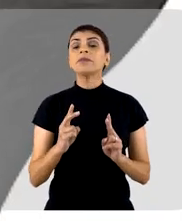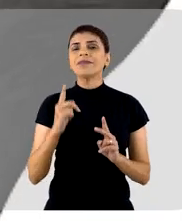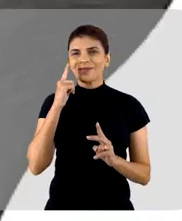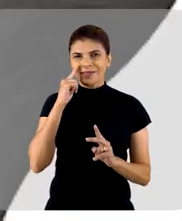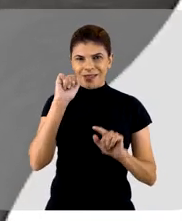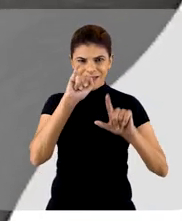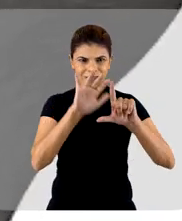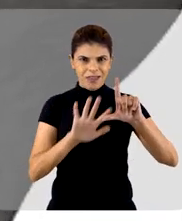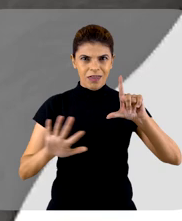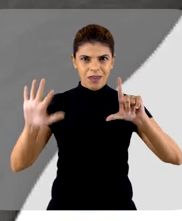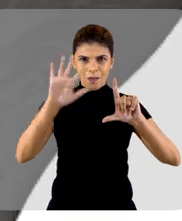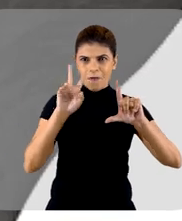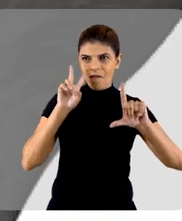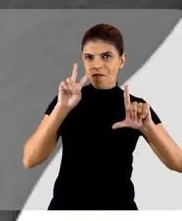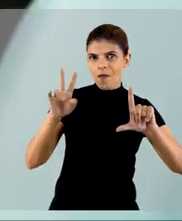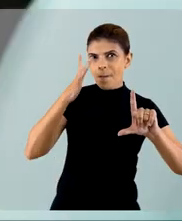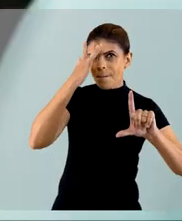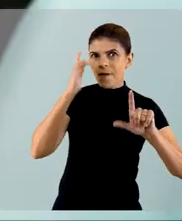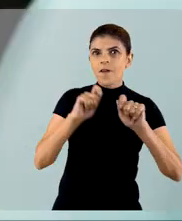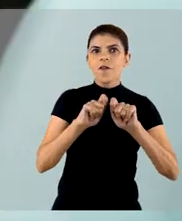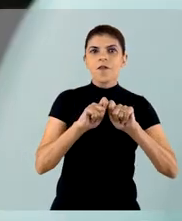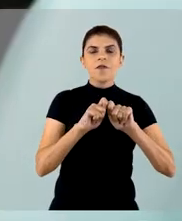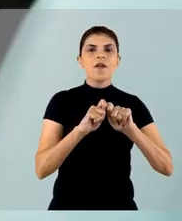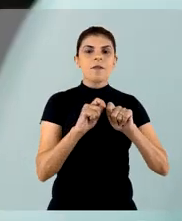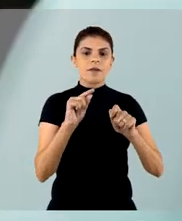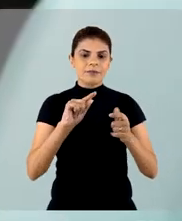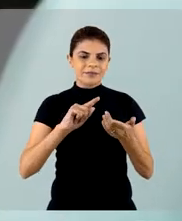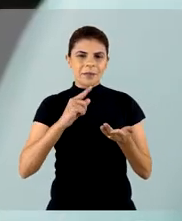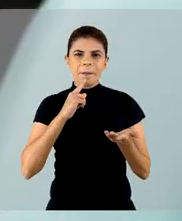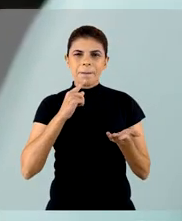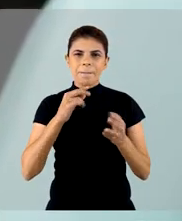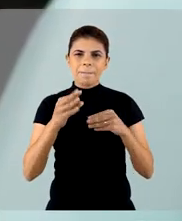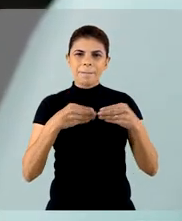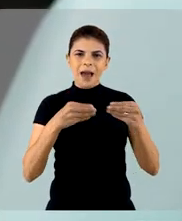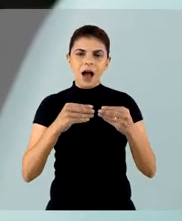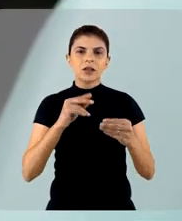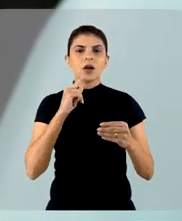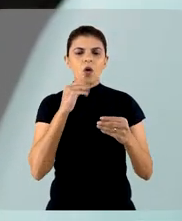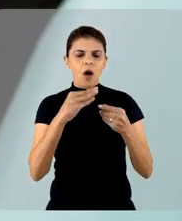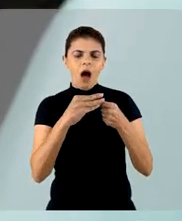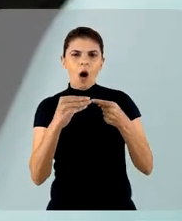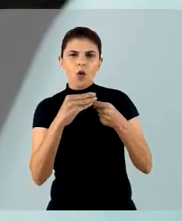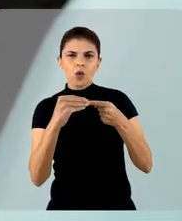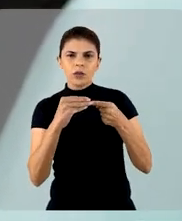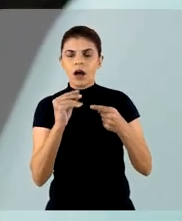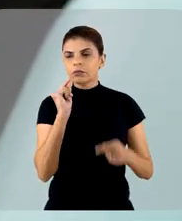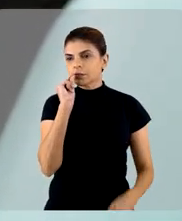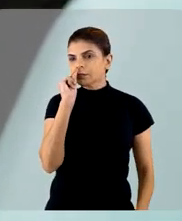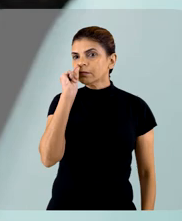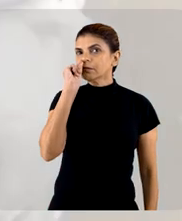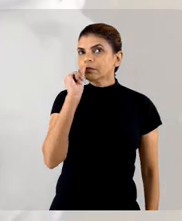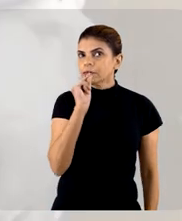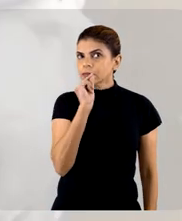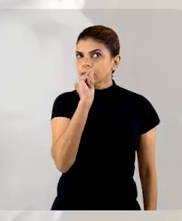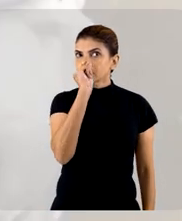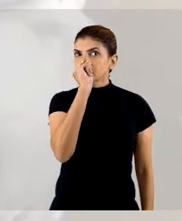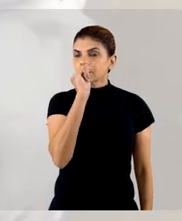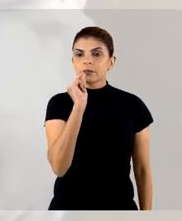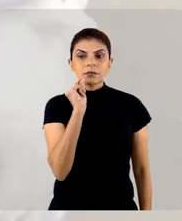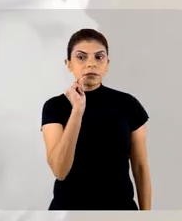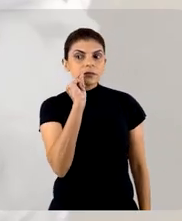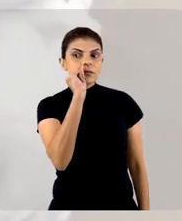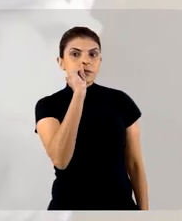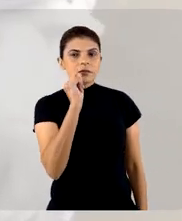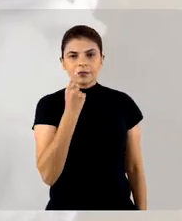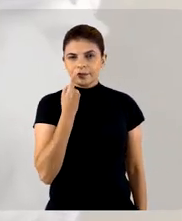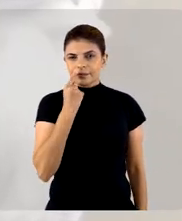aquela imagem que vocês veem de alguém com uma haste de plástico, com um algodão na ponta, retirando a amostra tanto de uma narina,